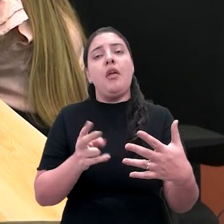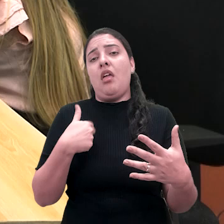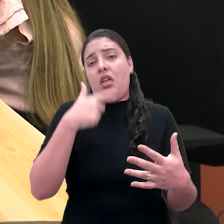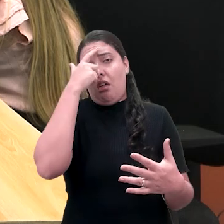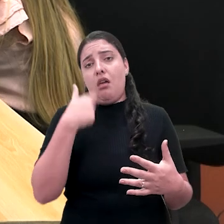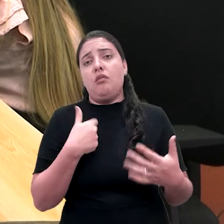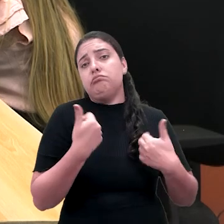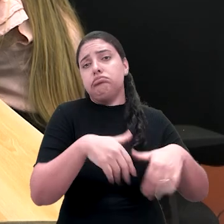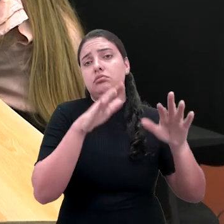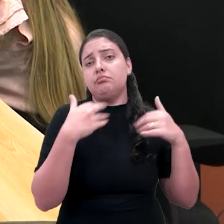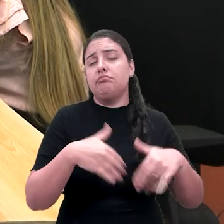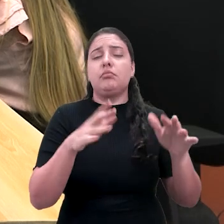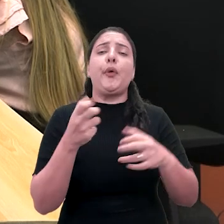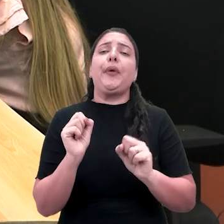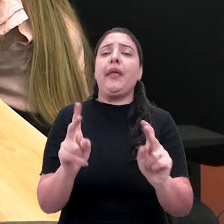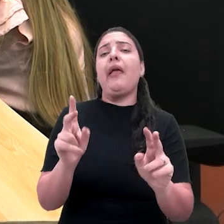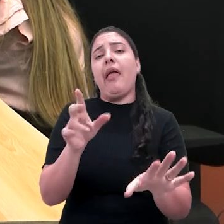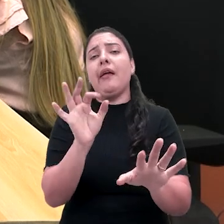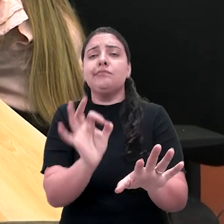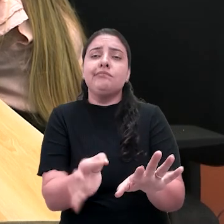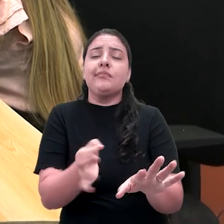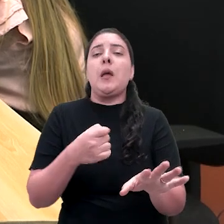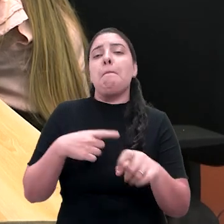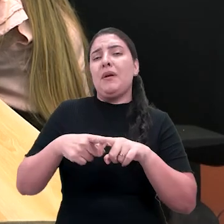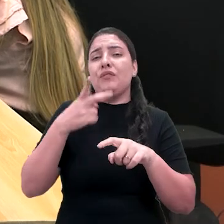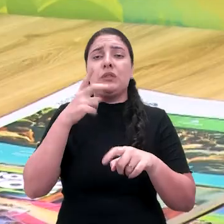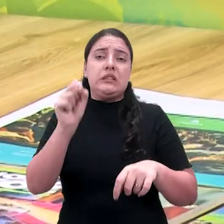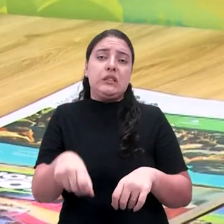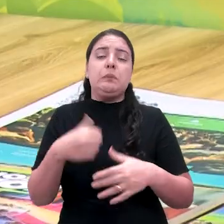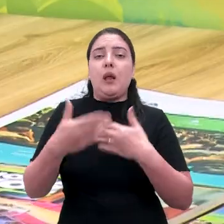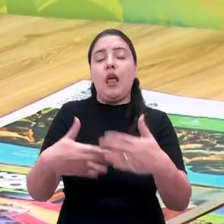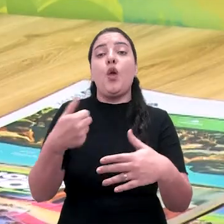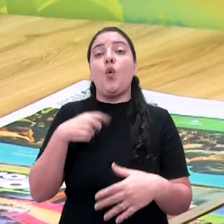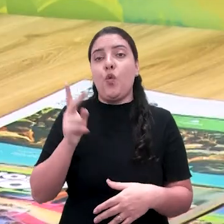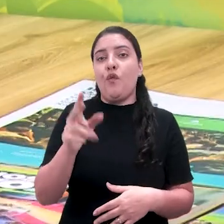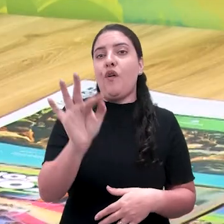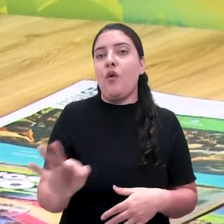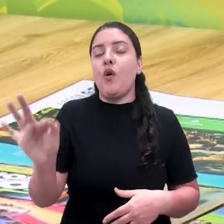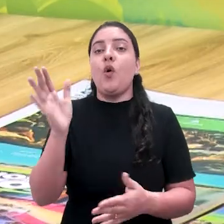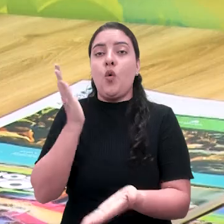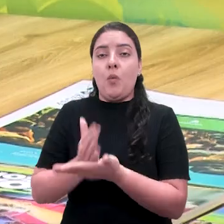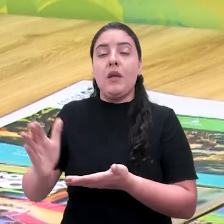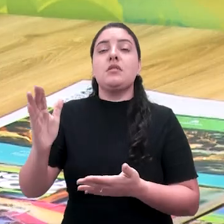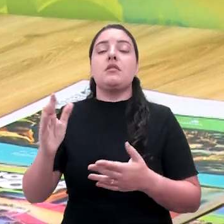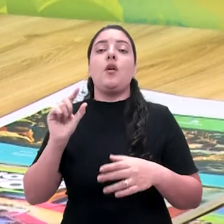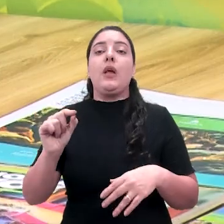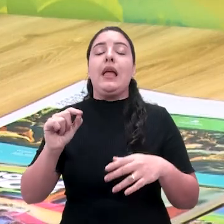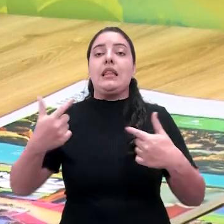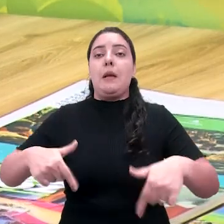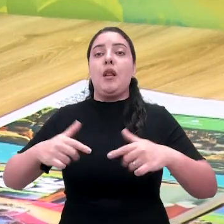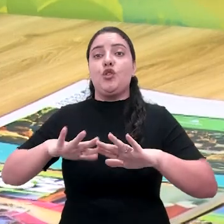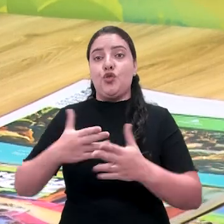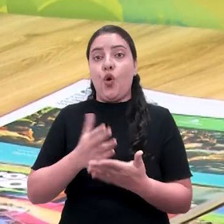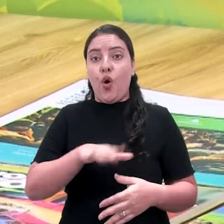lá, né? Não, é isso. Continuei a faculdade, comecei a trabalhar com educação infantil, numa